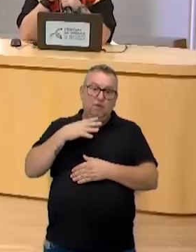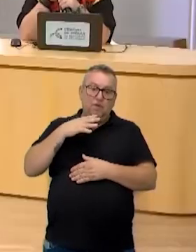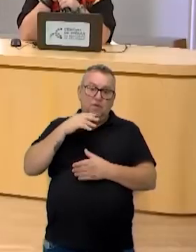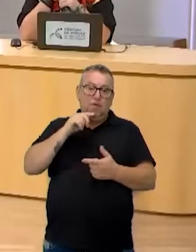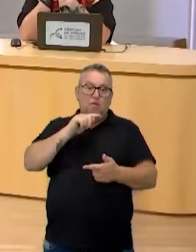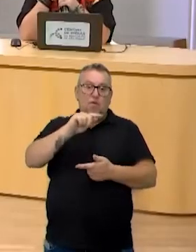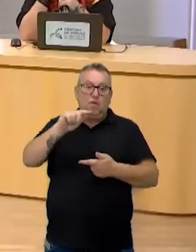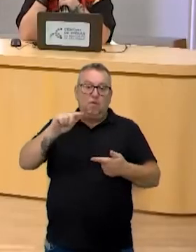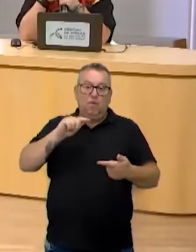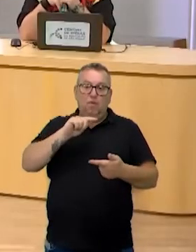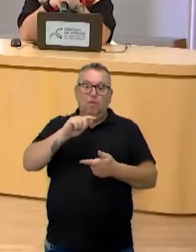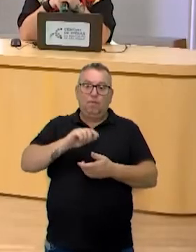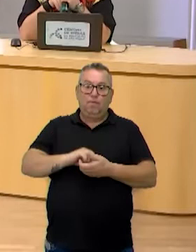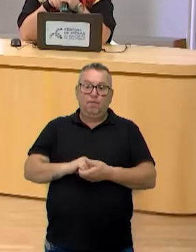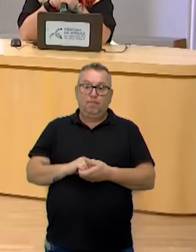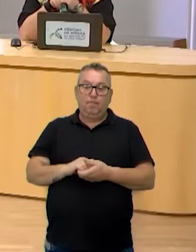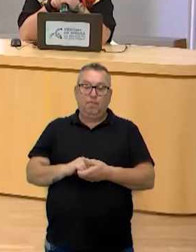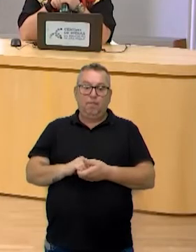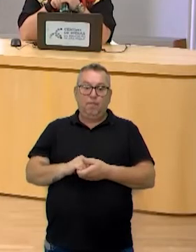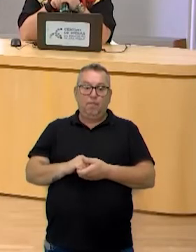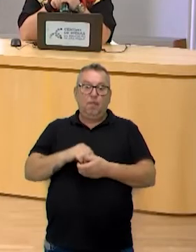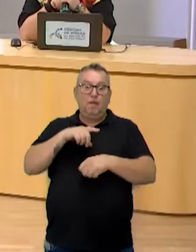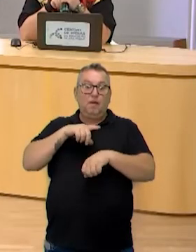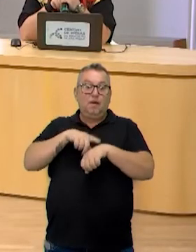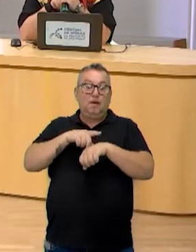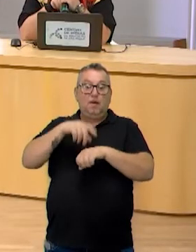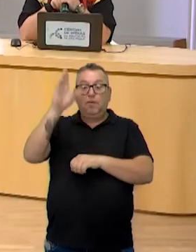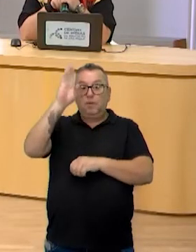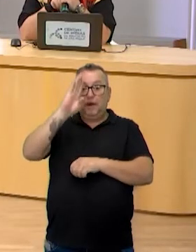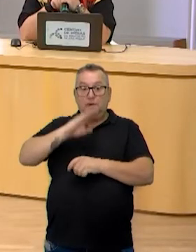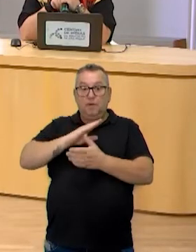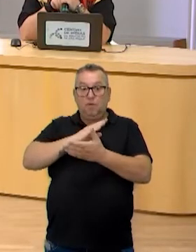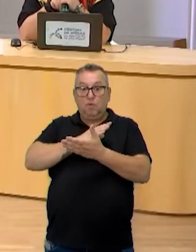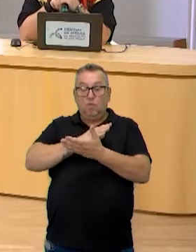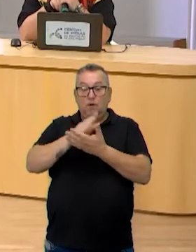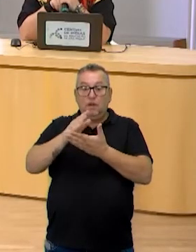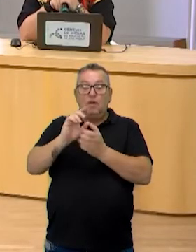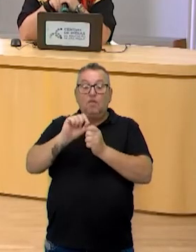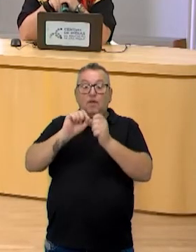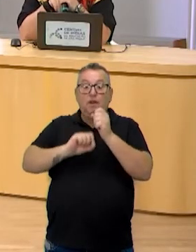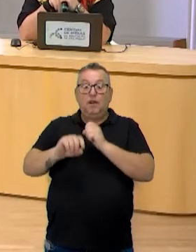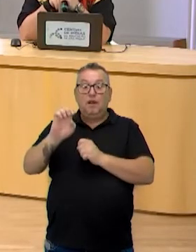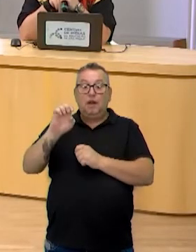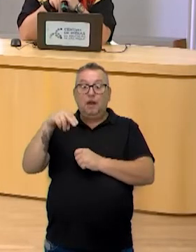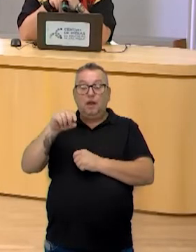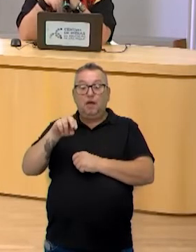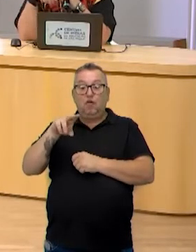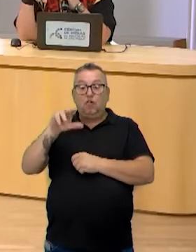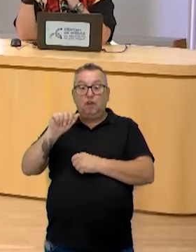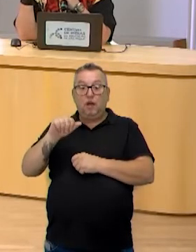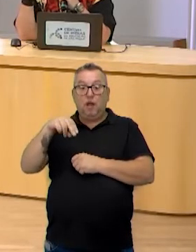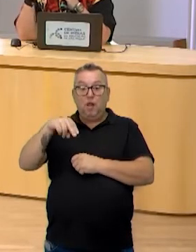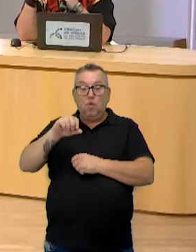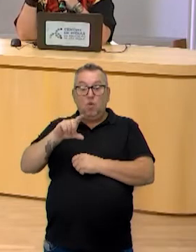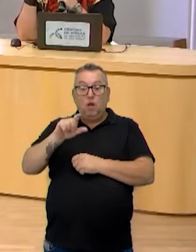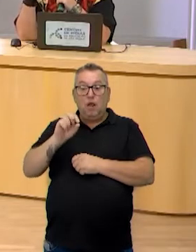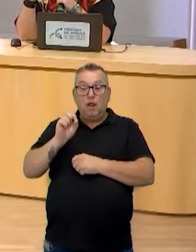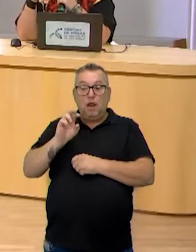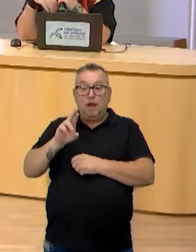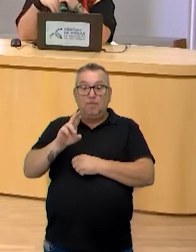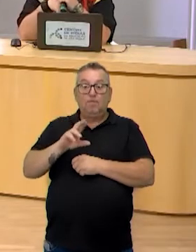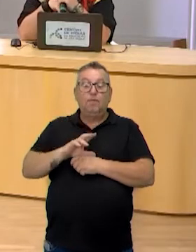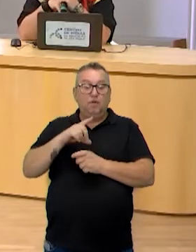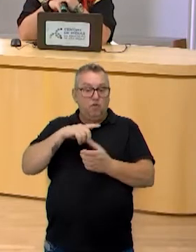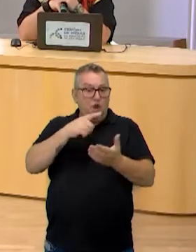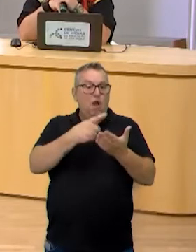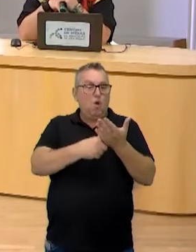geografia, Russão. Nessa época o Brasil estava começando a desenvolver energia nuclear. Fez até acordo com a Alemanha Oriental. Isso,